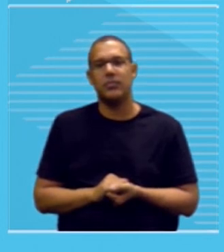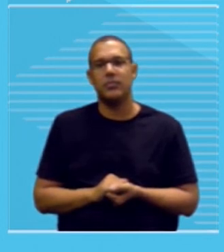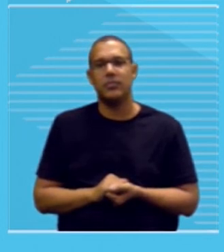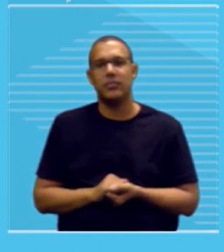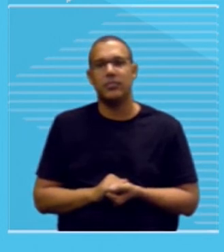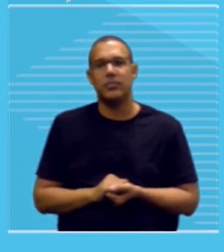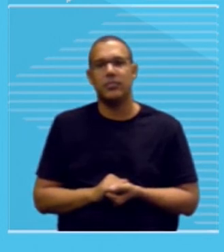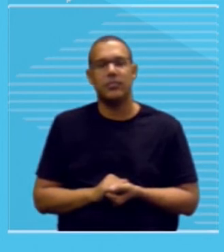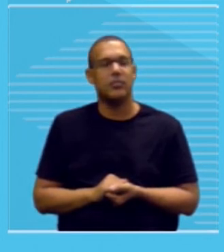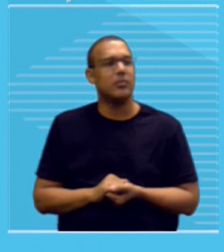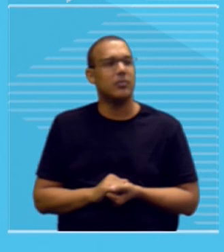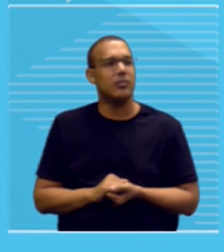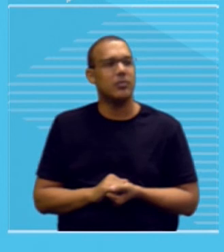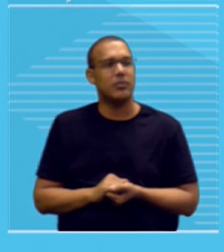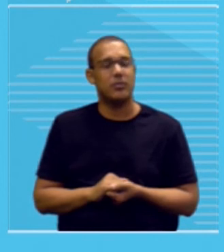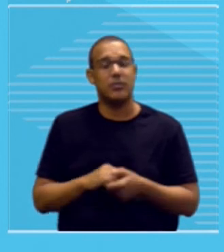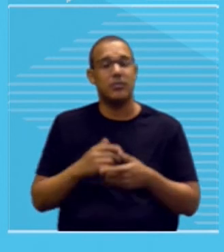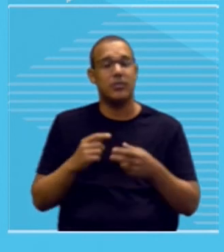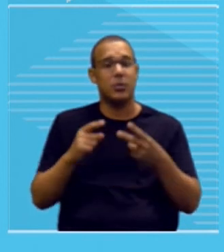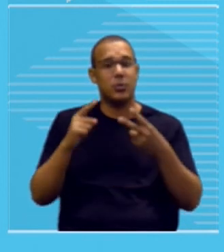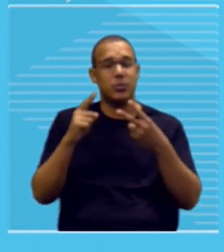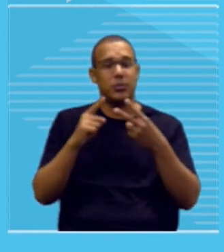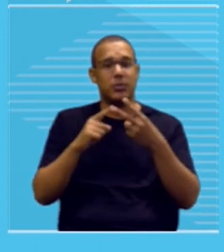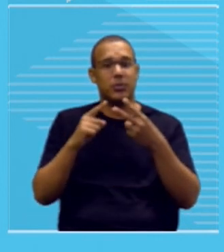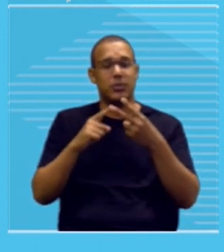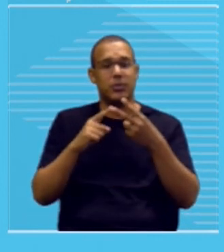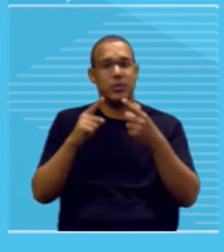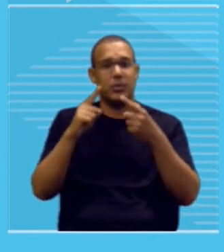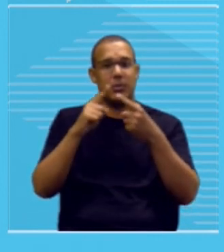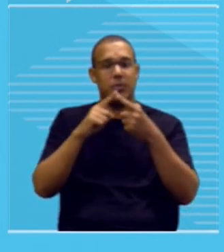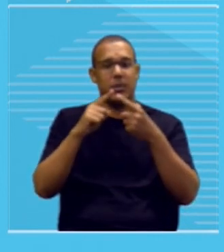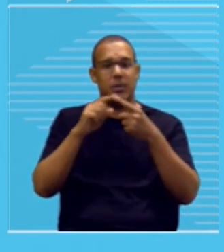no caso aqui então um verbo